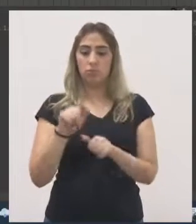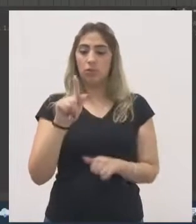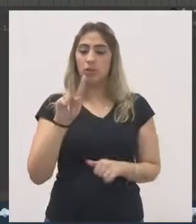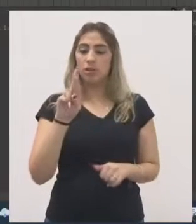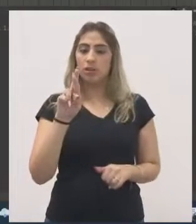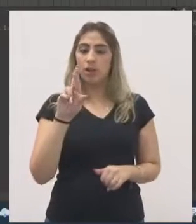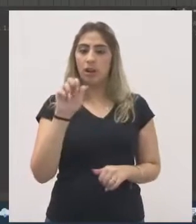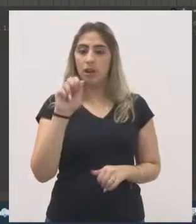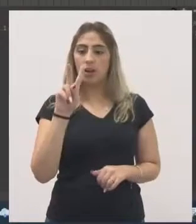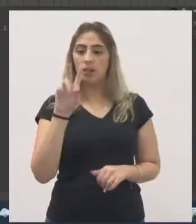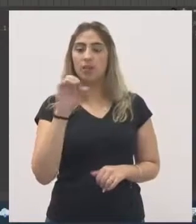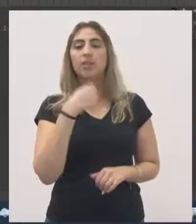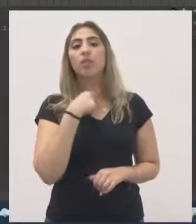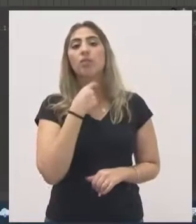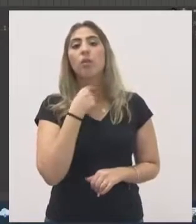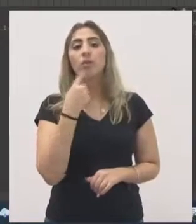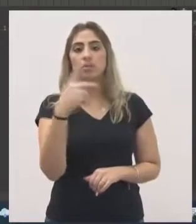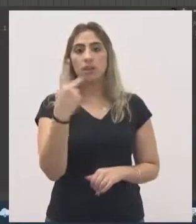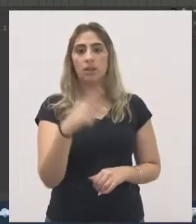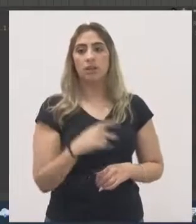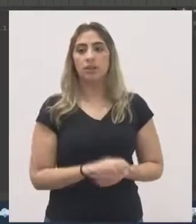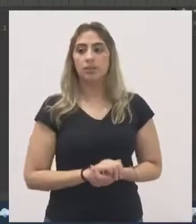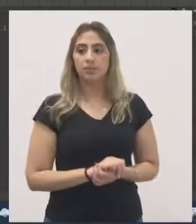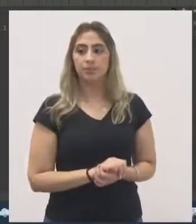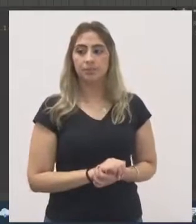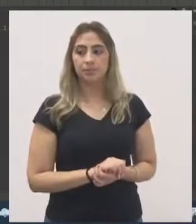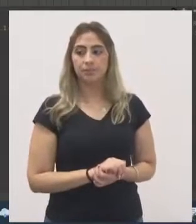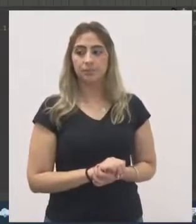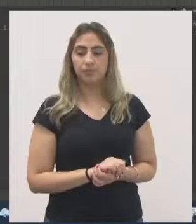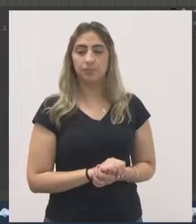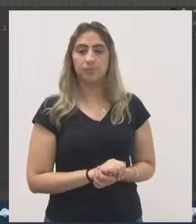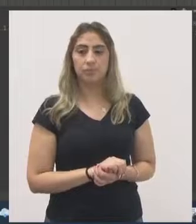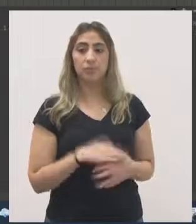na voz da Joana, certo? Então,